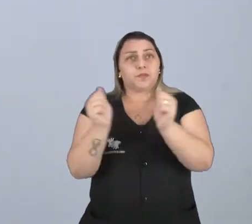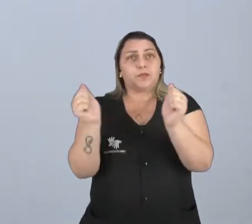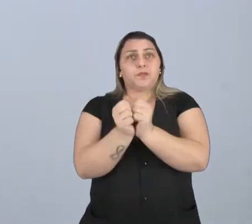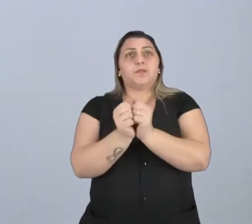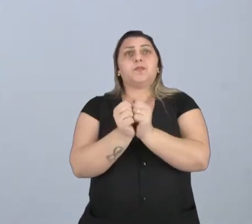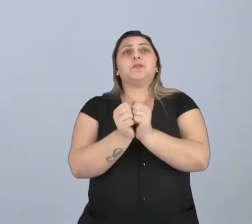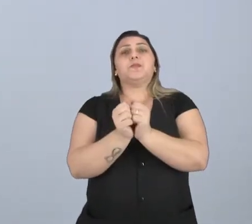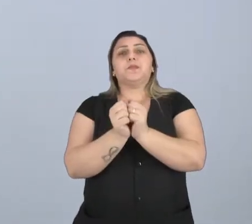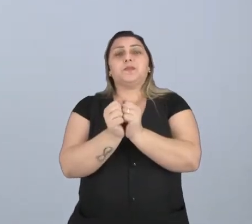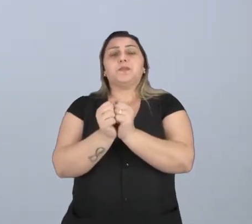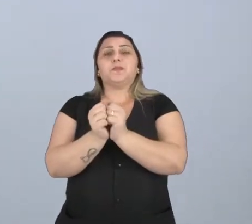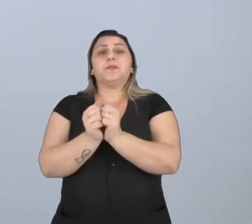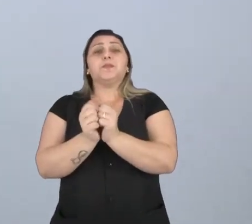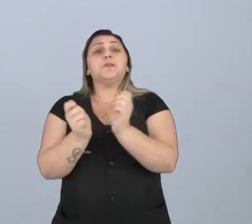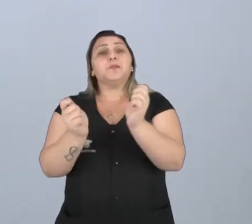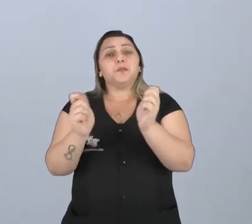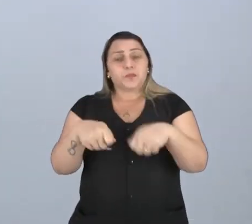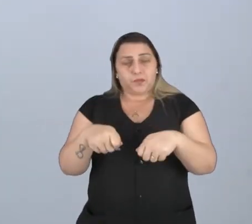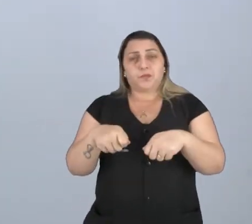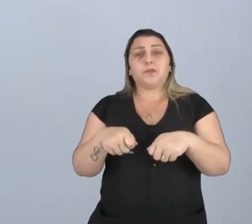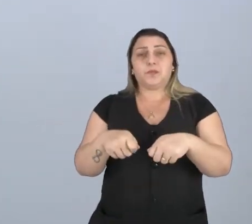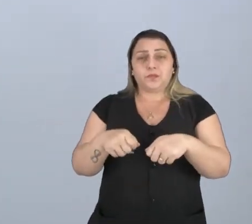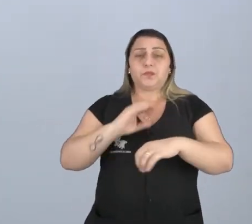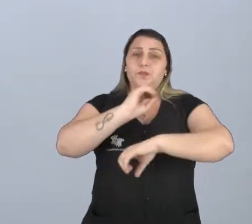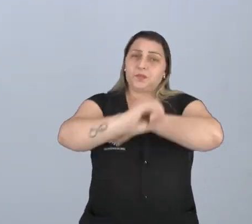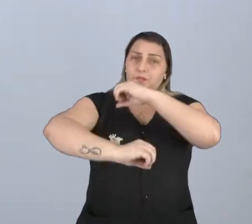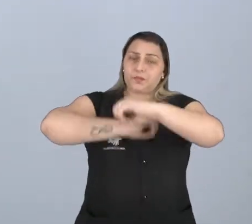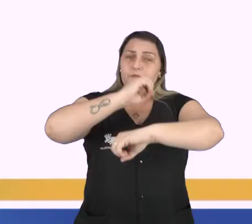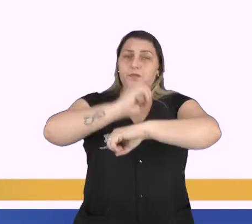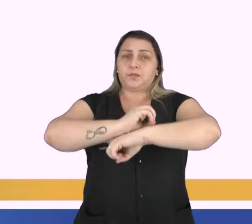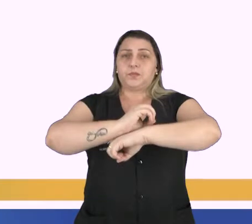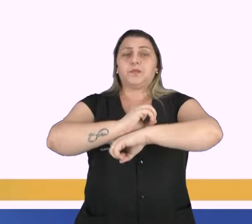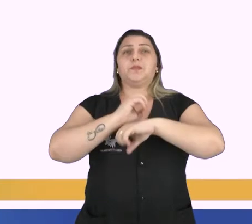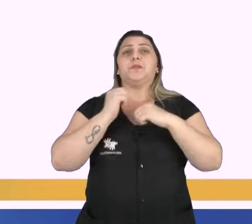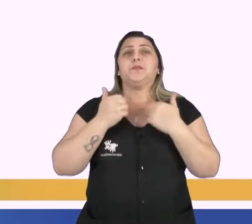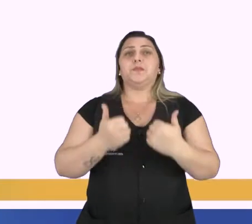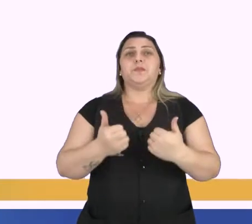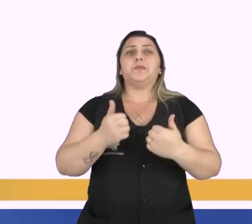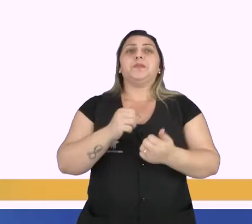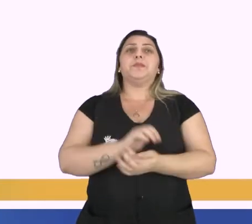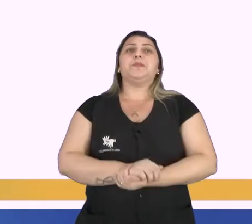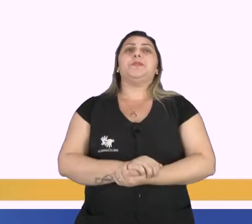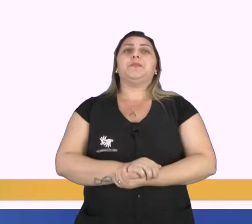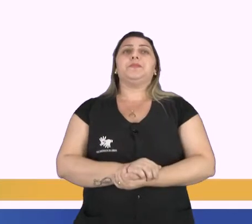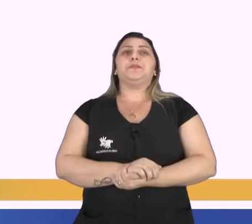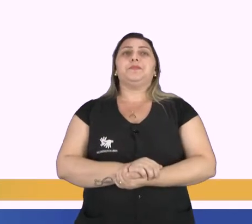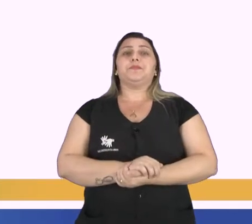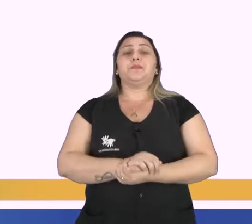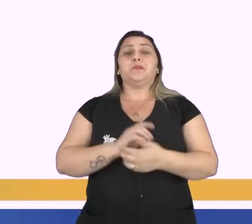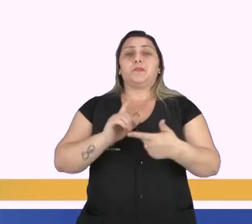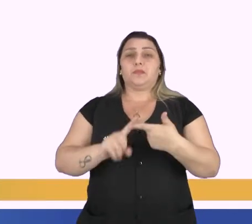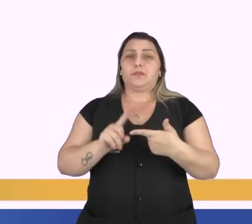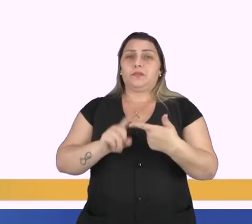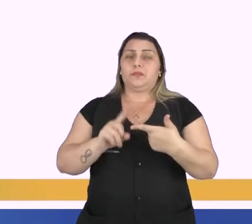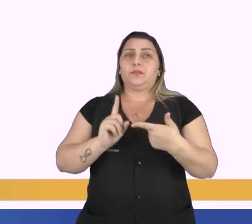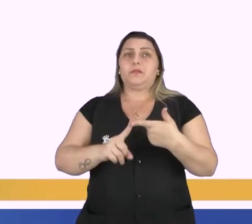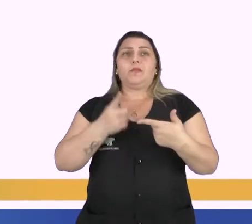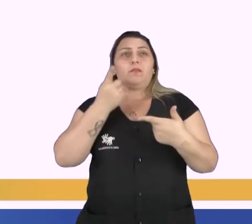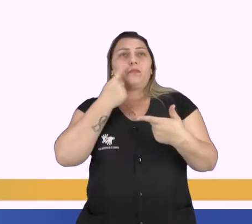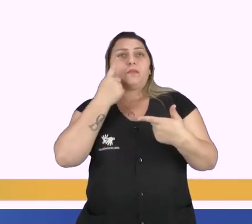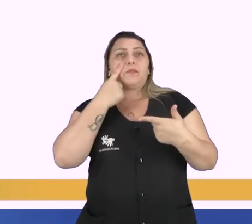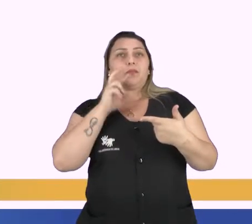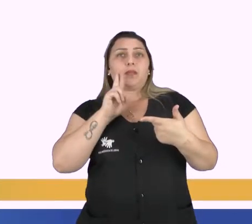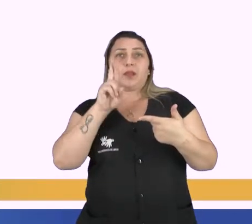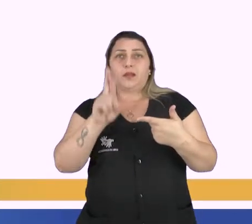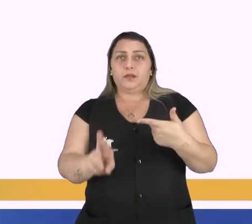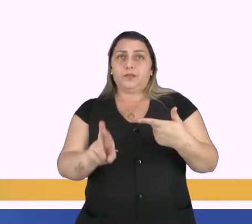aí o que possibilita a passagem das estações do ano, tá? Tranquilo, né? Questão número 2. Vejam que a resposta